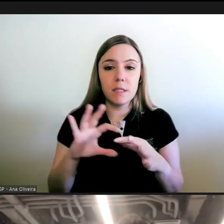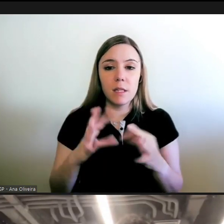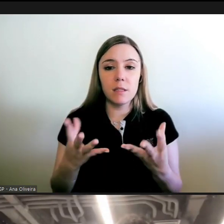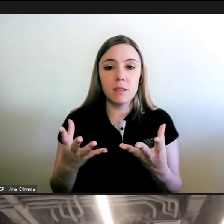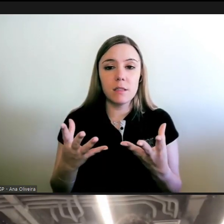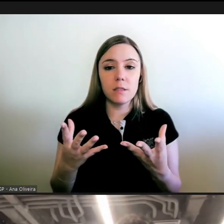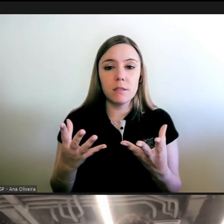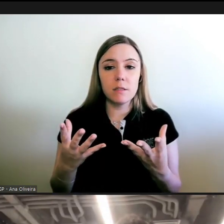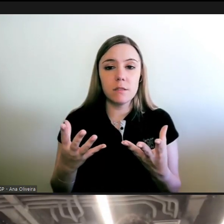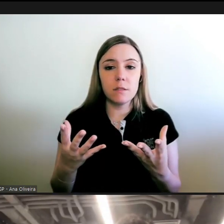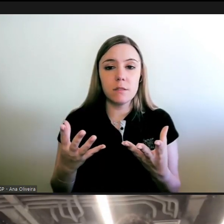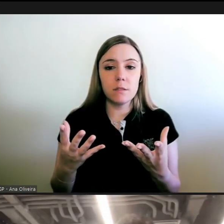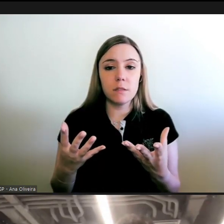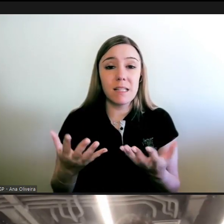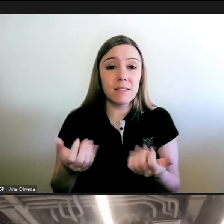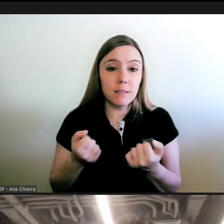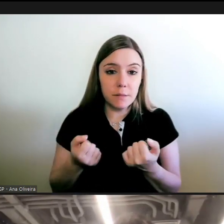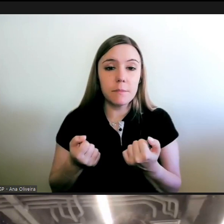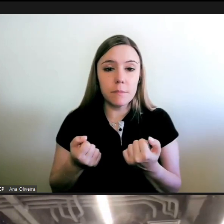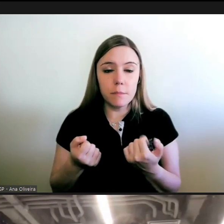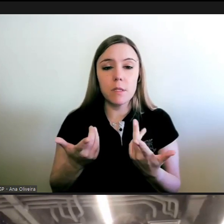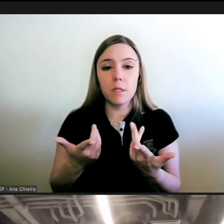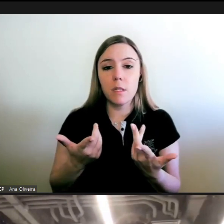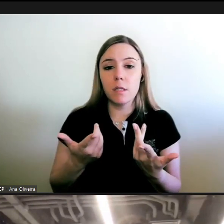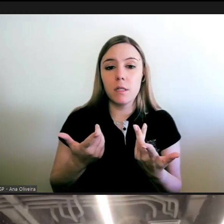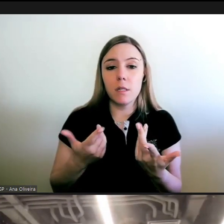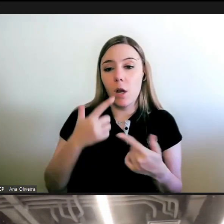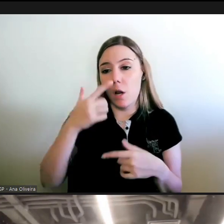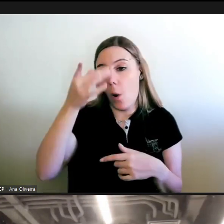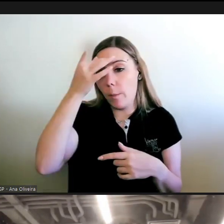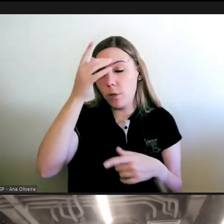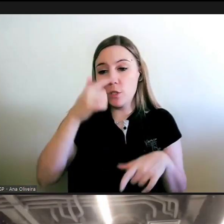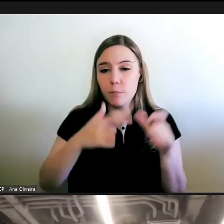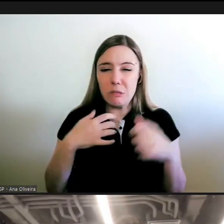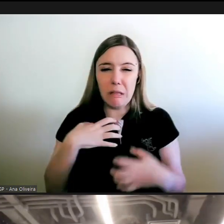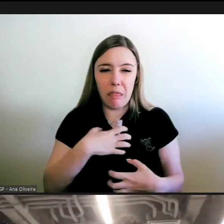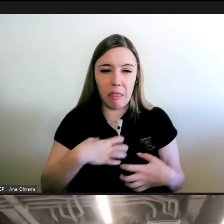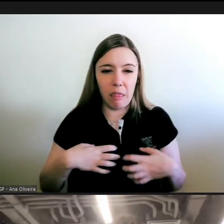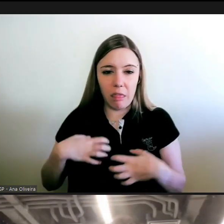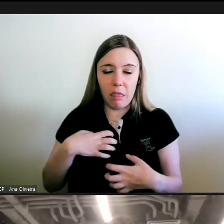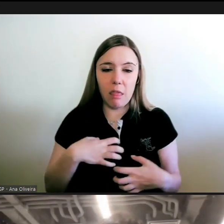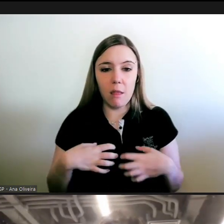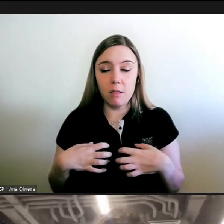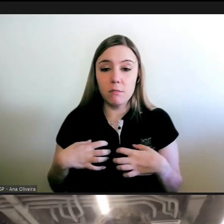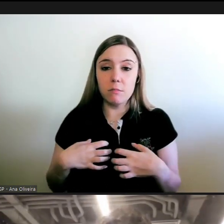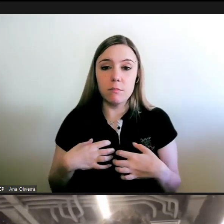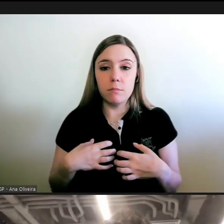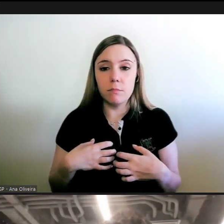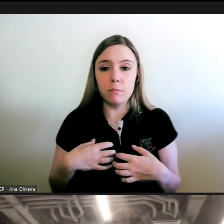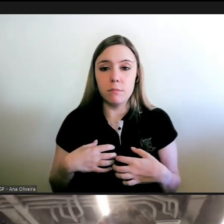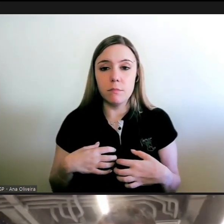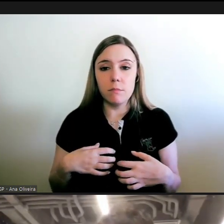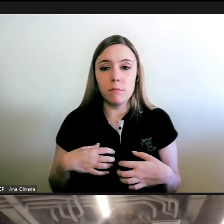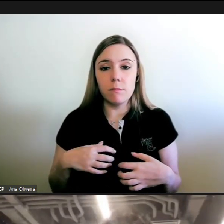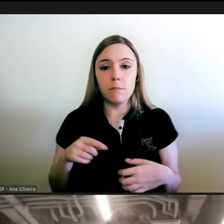à vocalização do desconforto, que devem ser